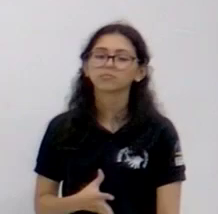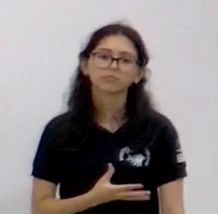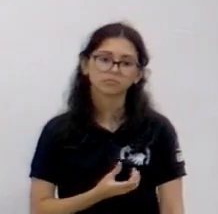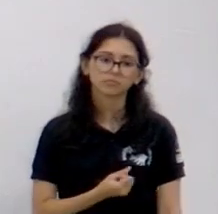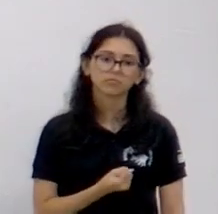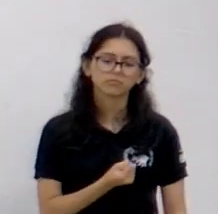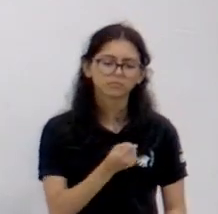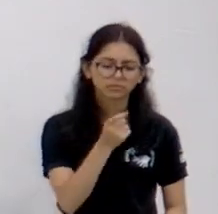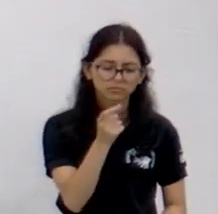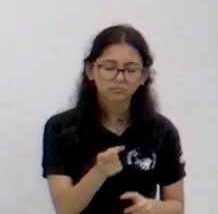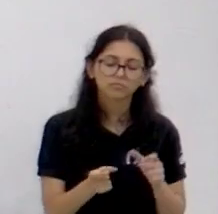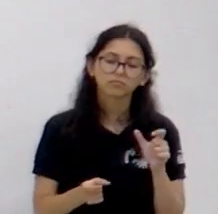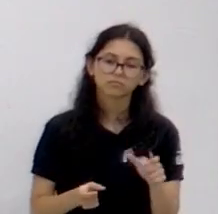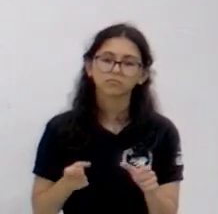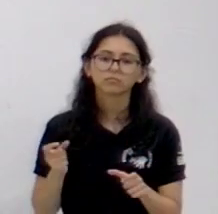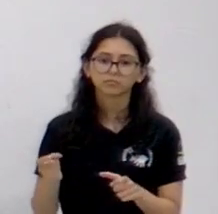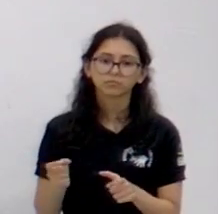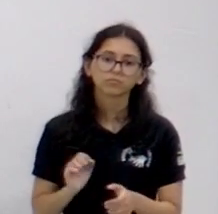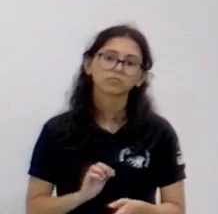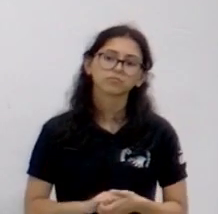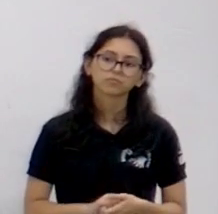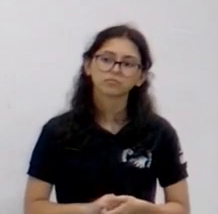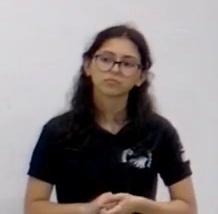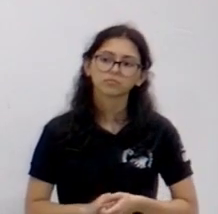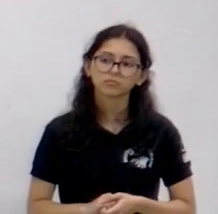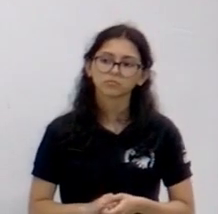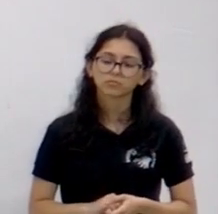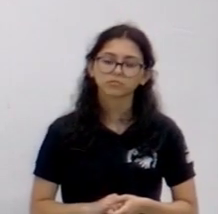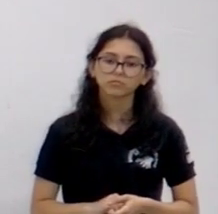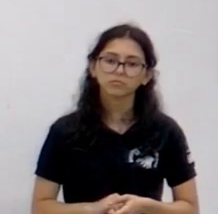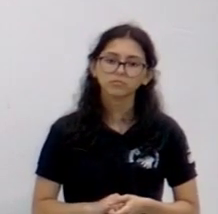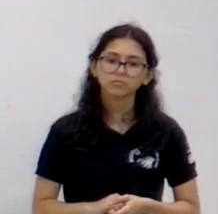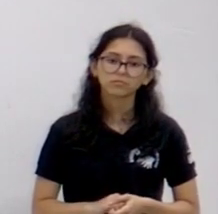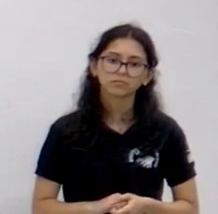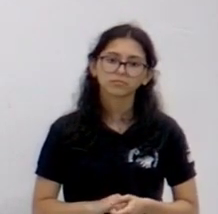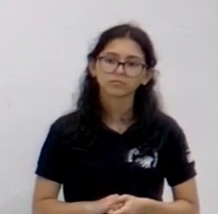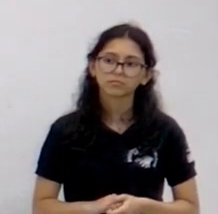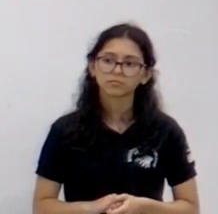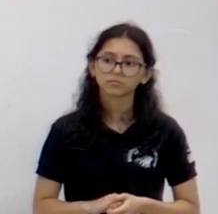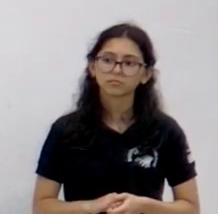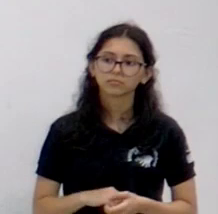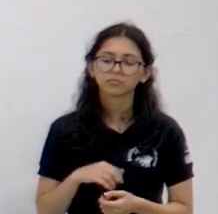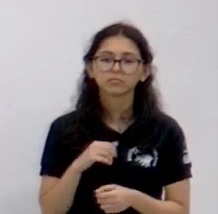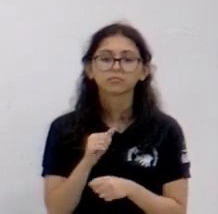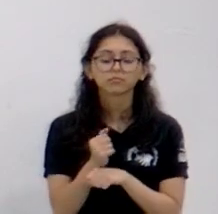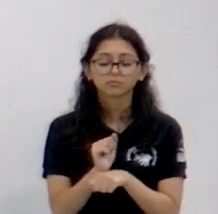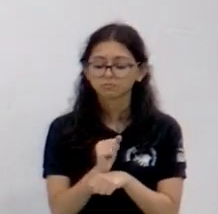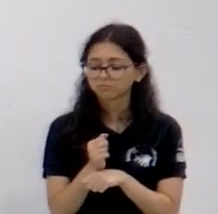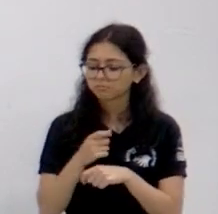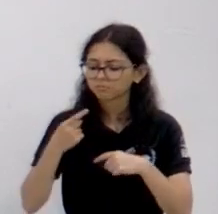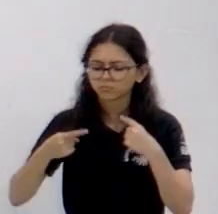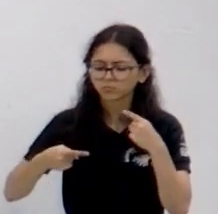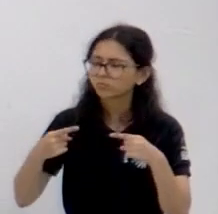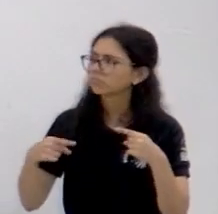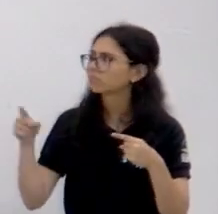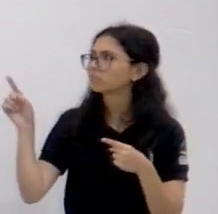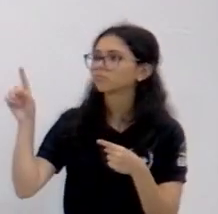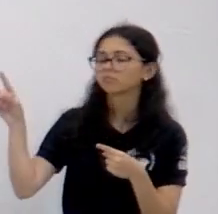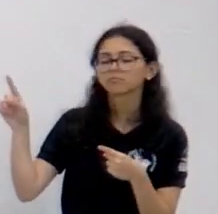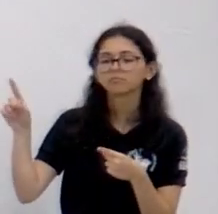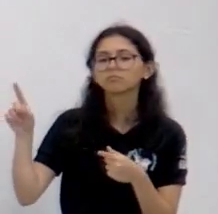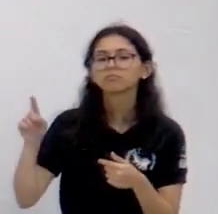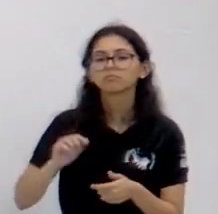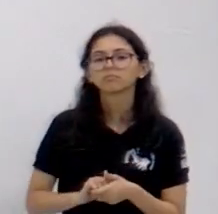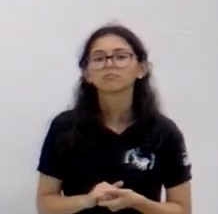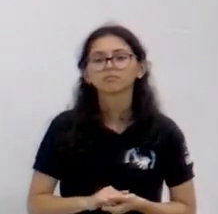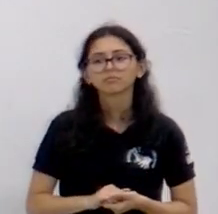40, se eu encontrar 40, não vou destruir. E Abraão começa a barganhar com Deus, e